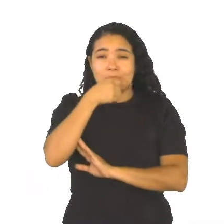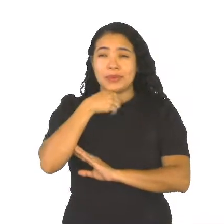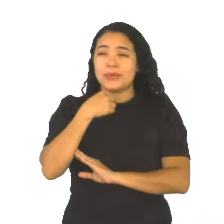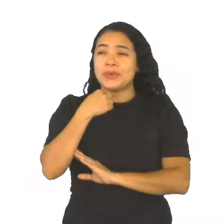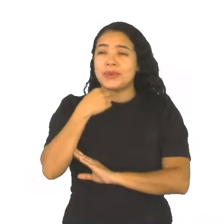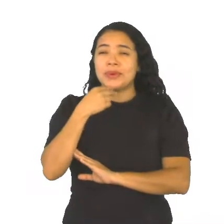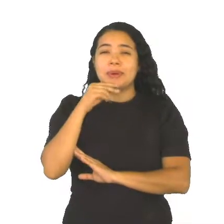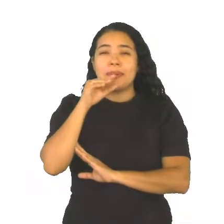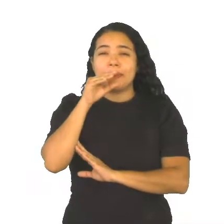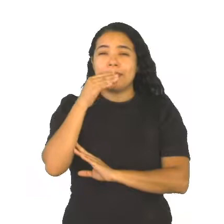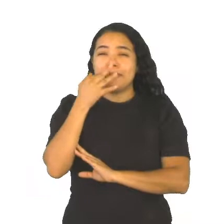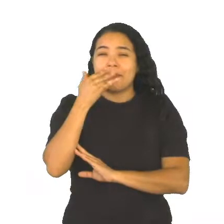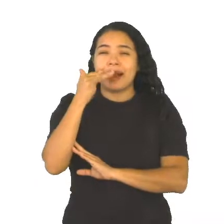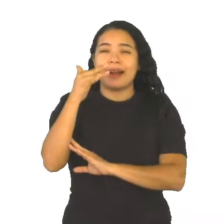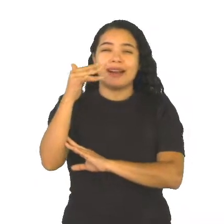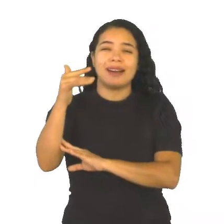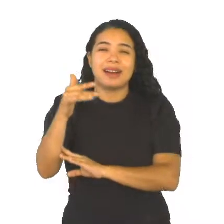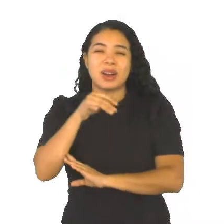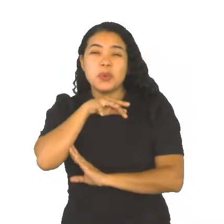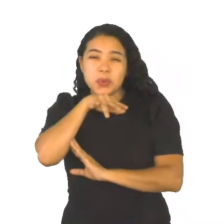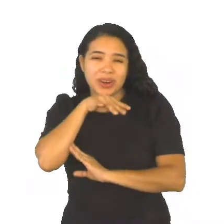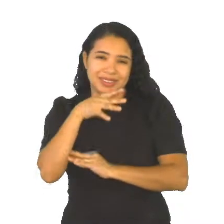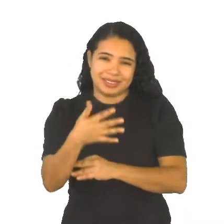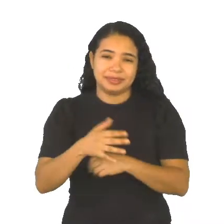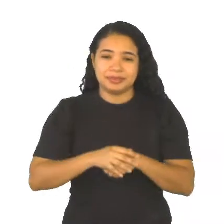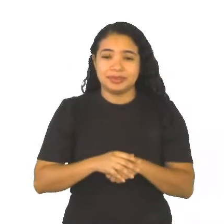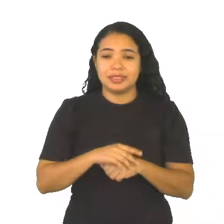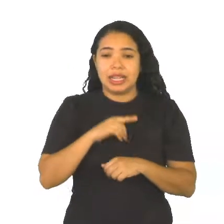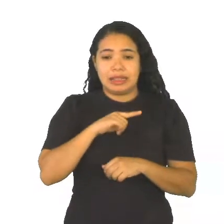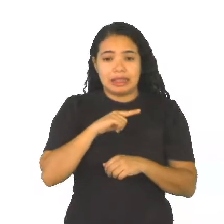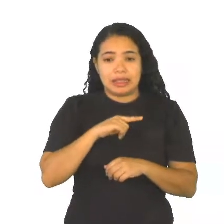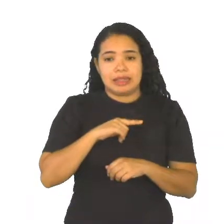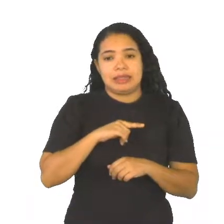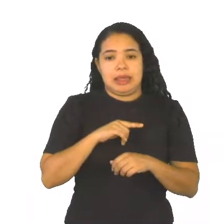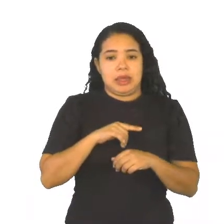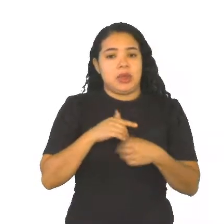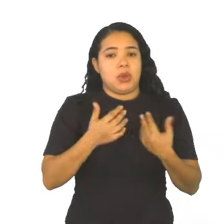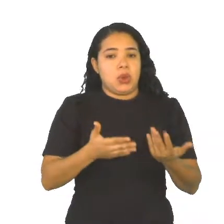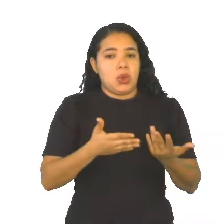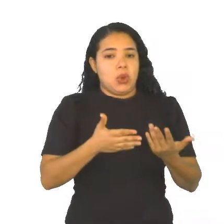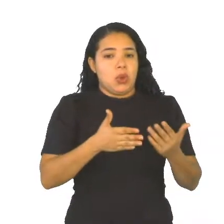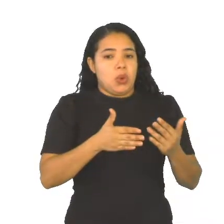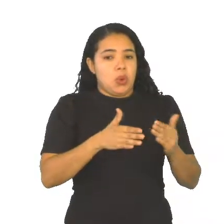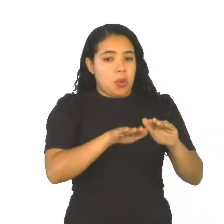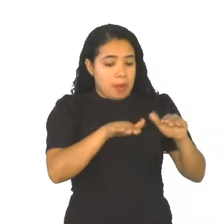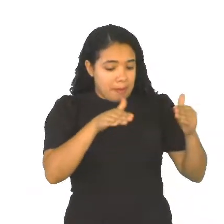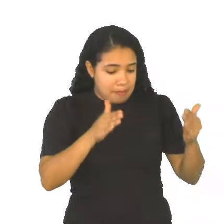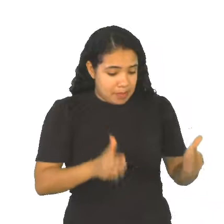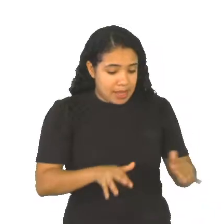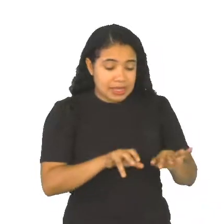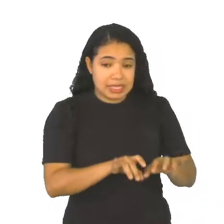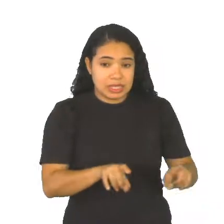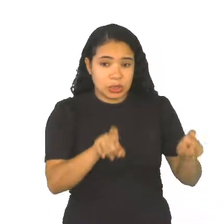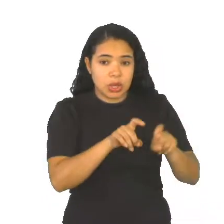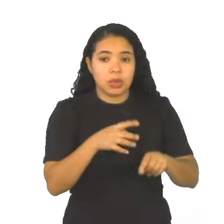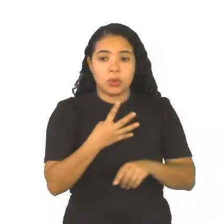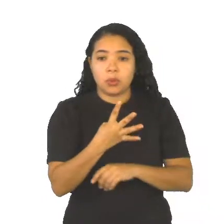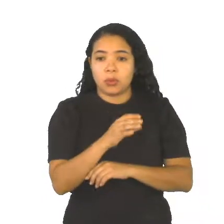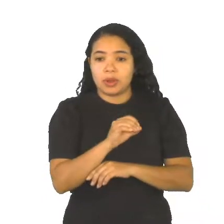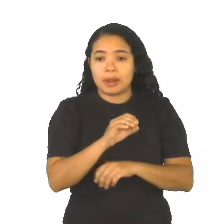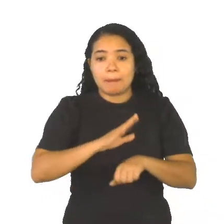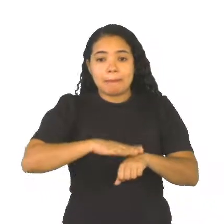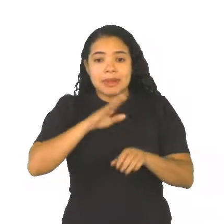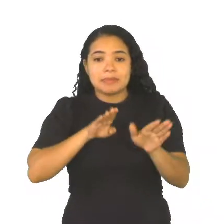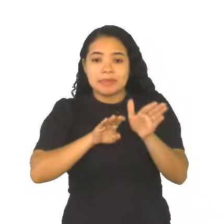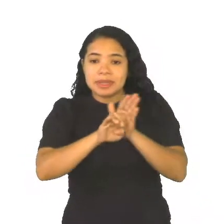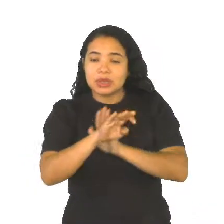de um escritório, existem 400 vezes mais bactérias que um banheiro. E sabe qual é o outro lugar que tem mais